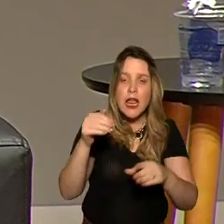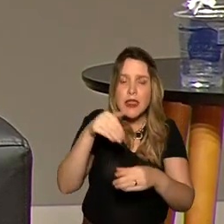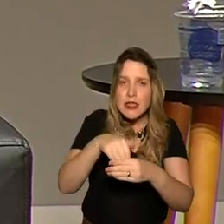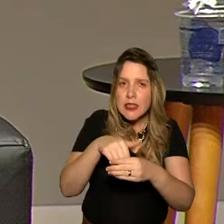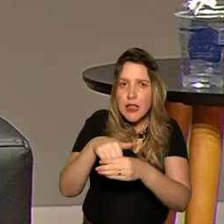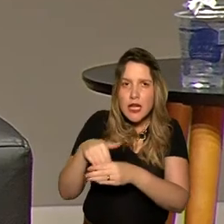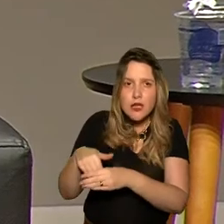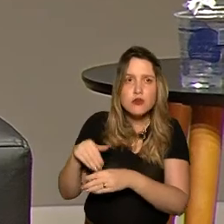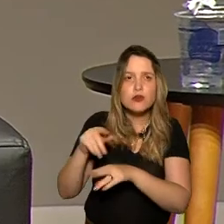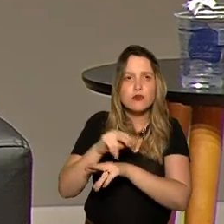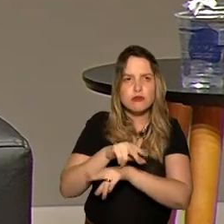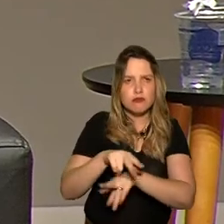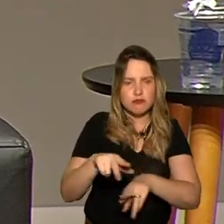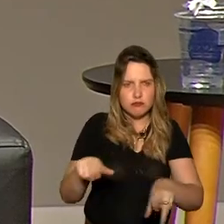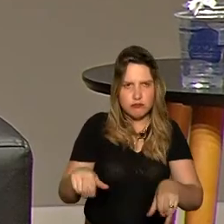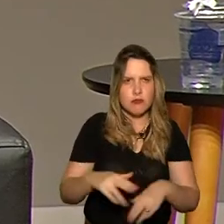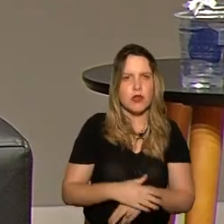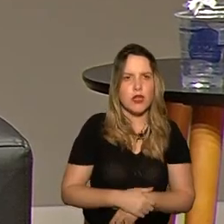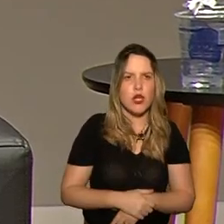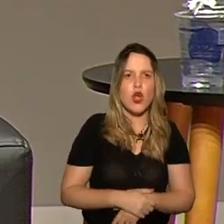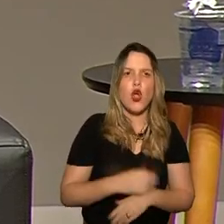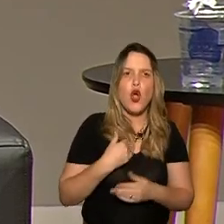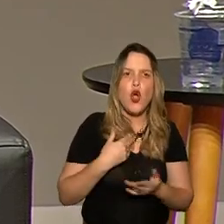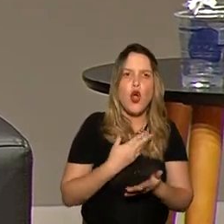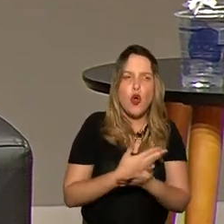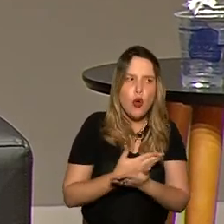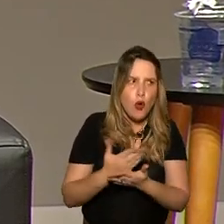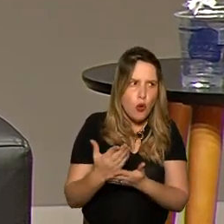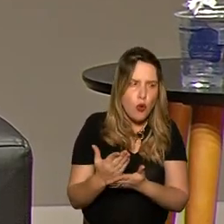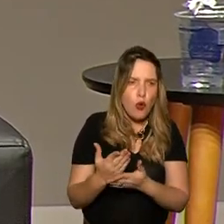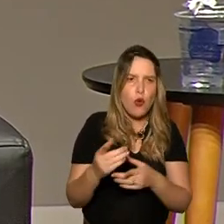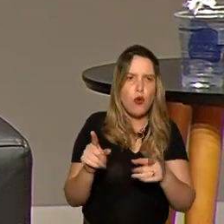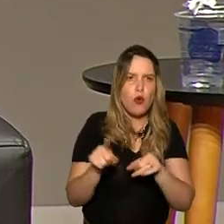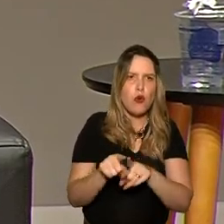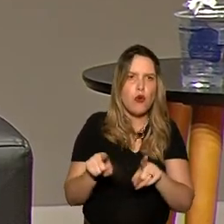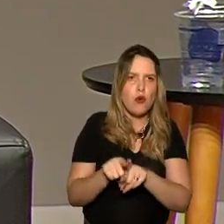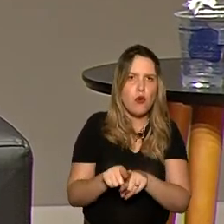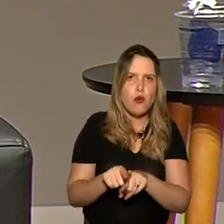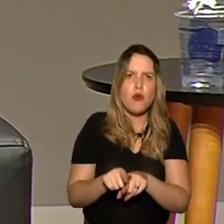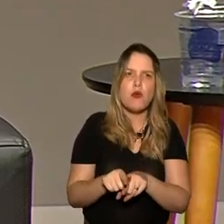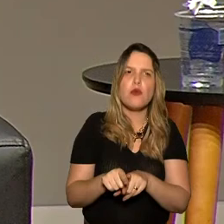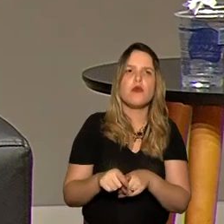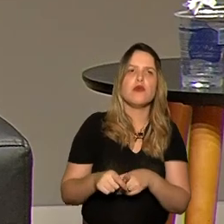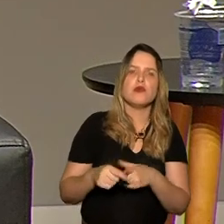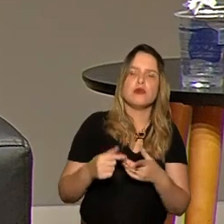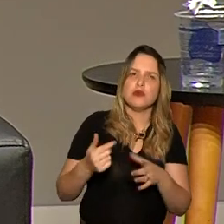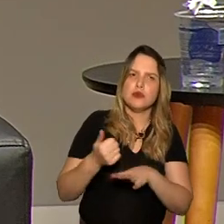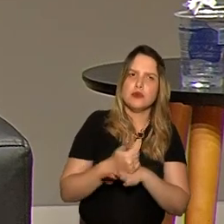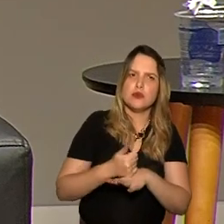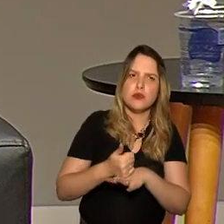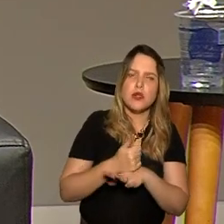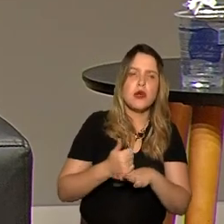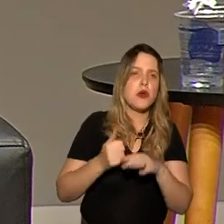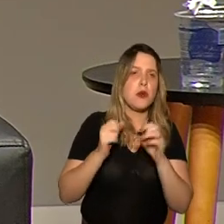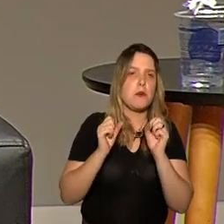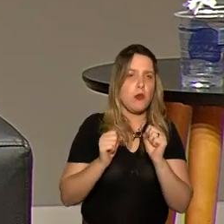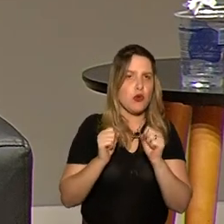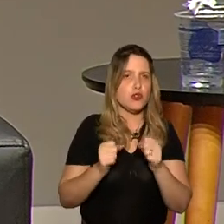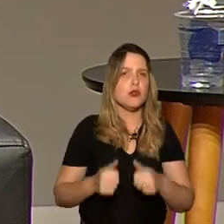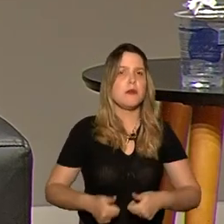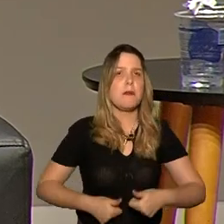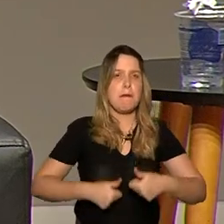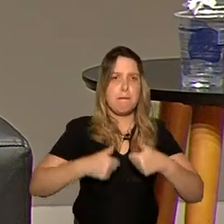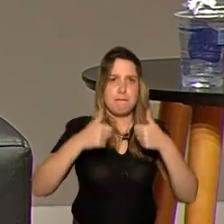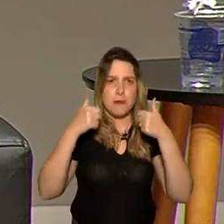seus diferentes públicos consigo e como é que esse entendimento comunicacional de nicho pode ser melhor